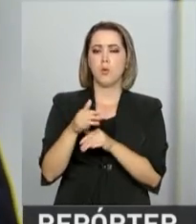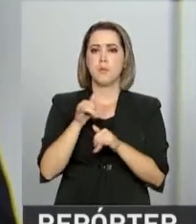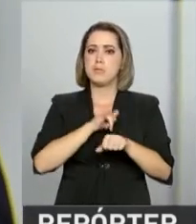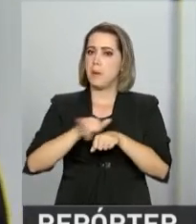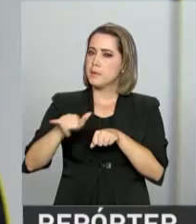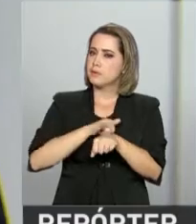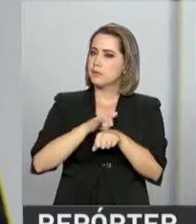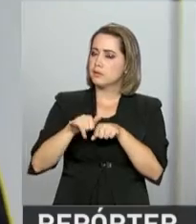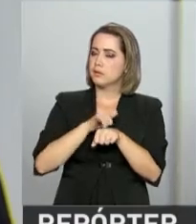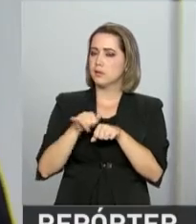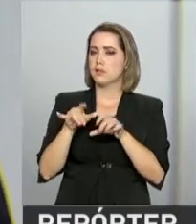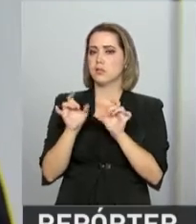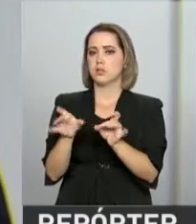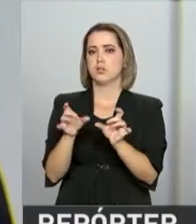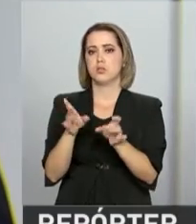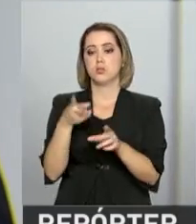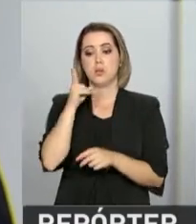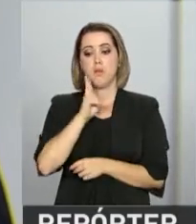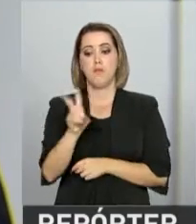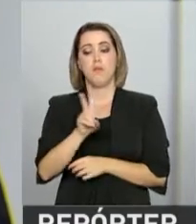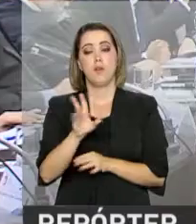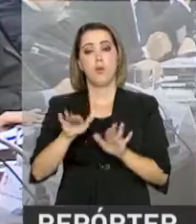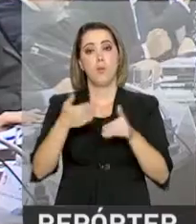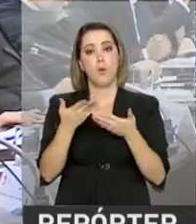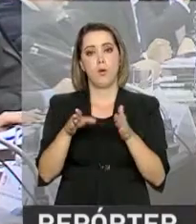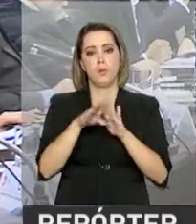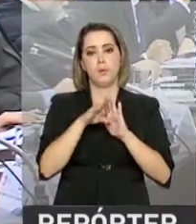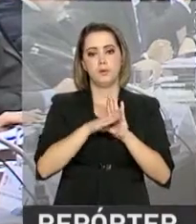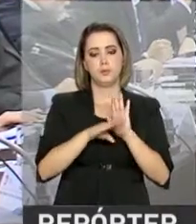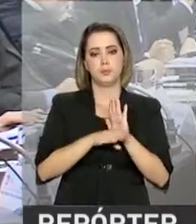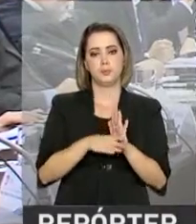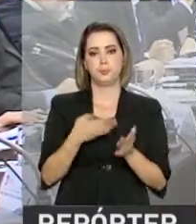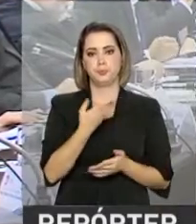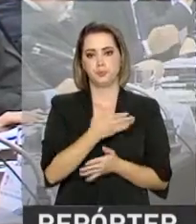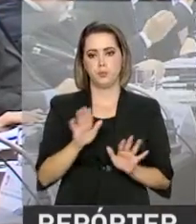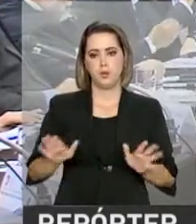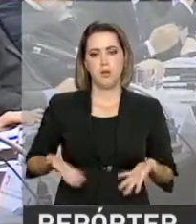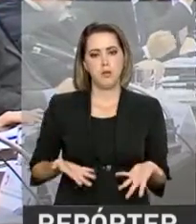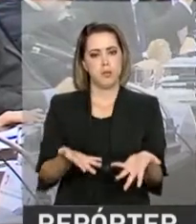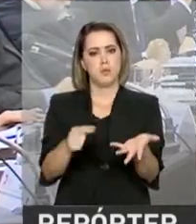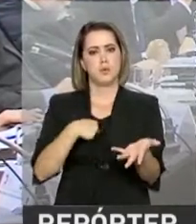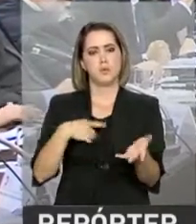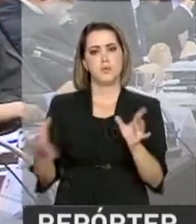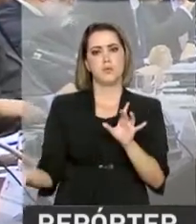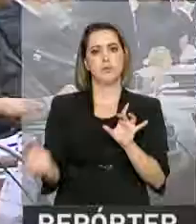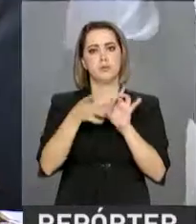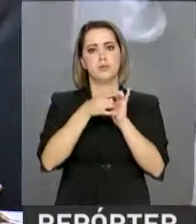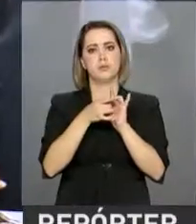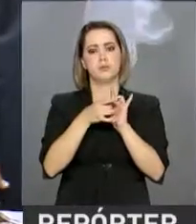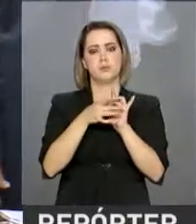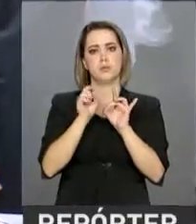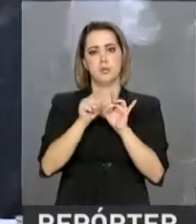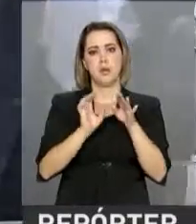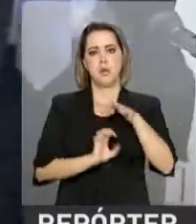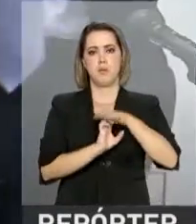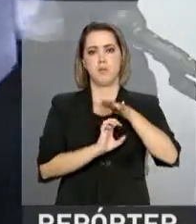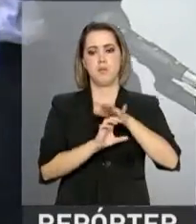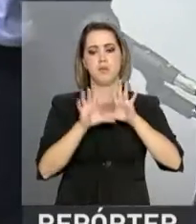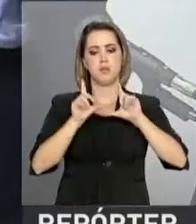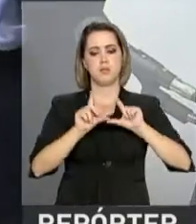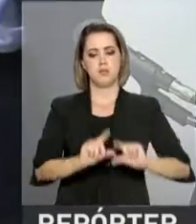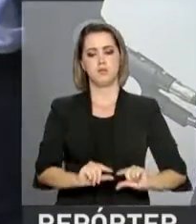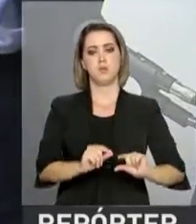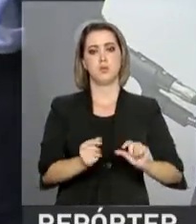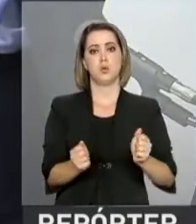de exportação e acompanhamento da execução do plano. Para promover a integração das empresas brasileiras menores com outras